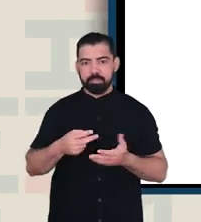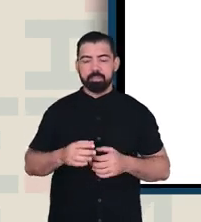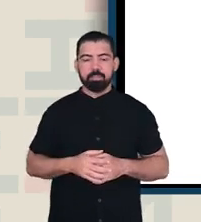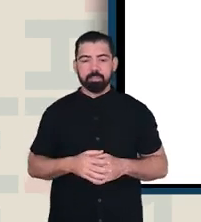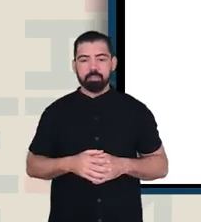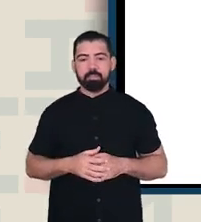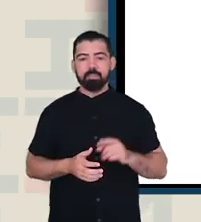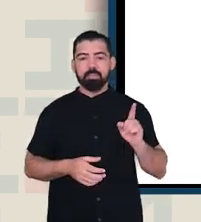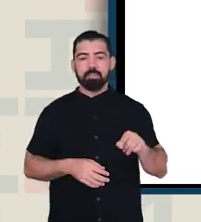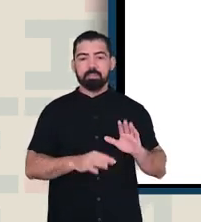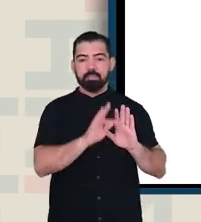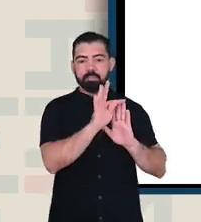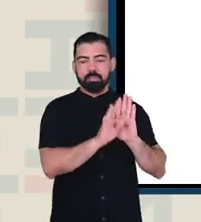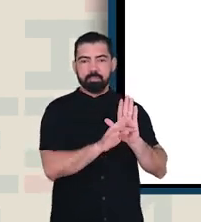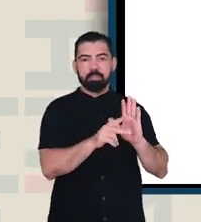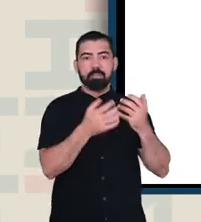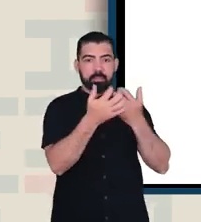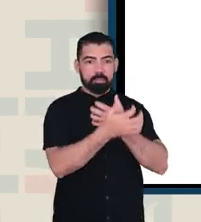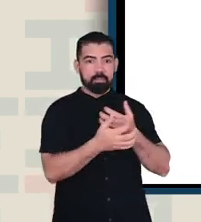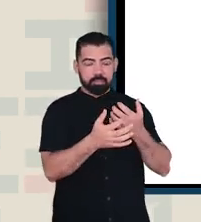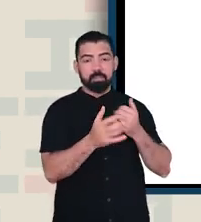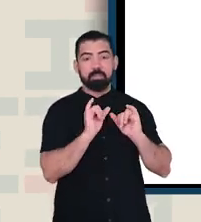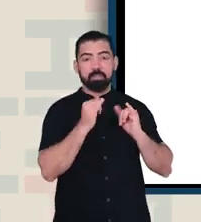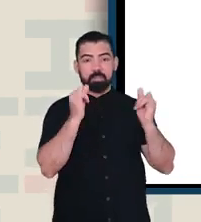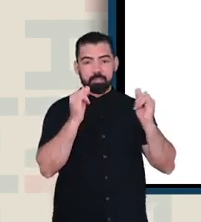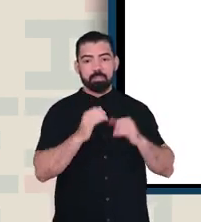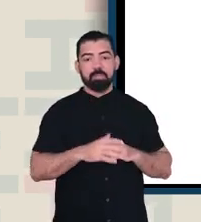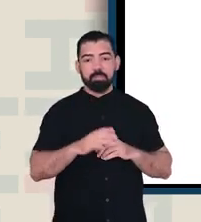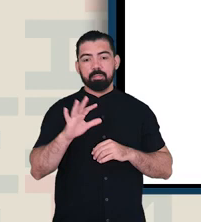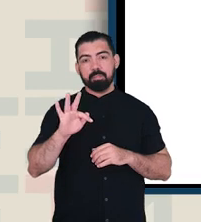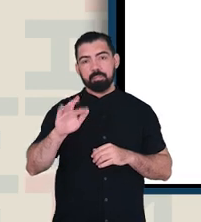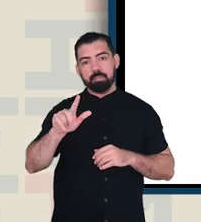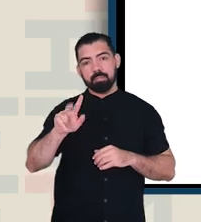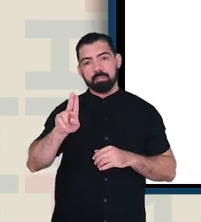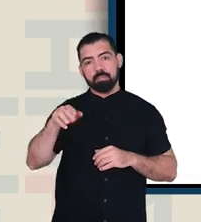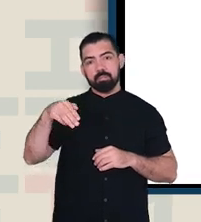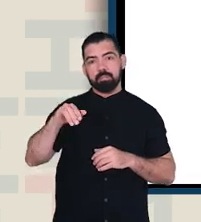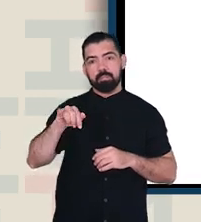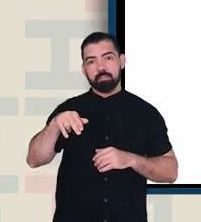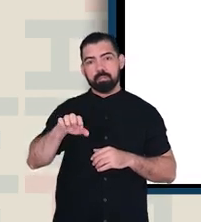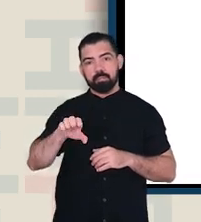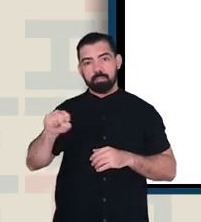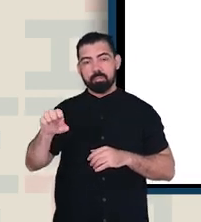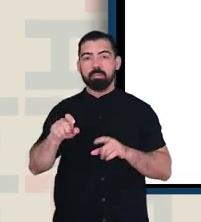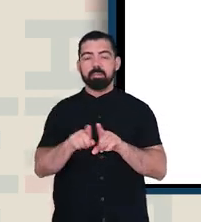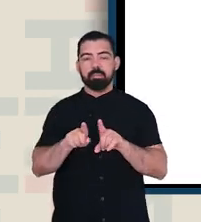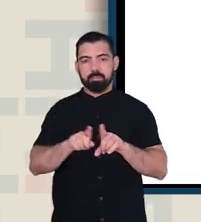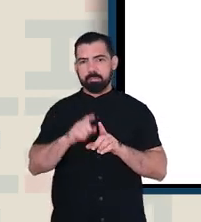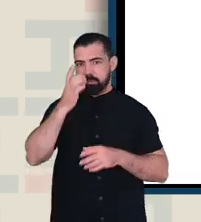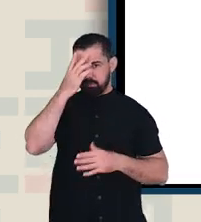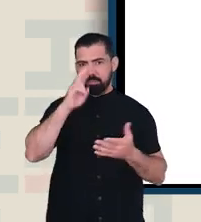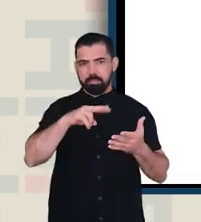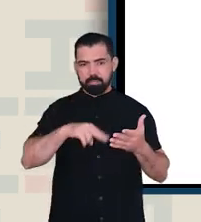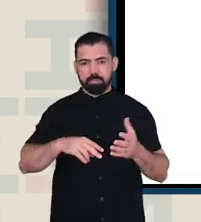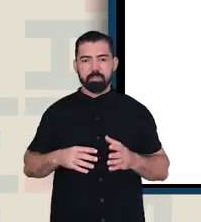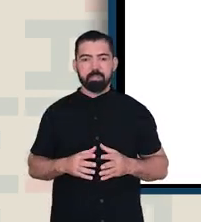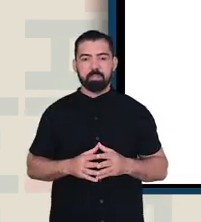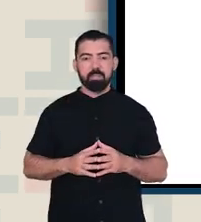texto da música eletrônica do Flor Menezes também está em português. Então, são fáceis de ler.